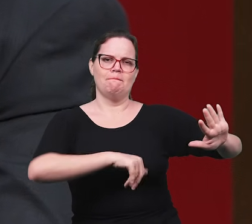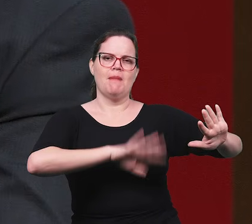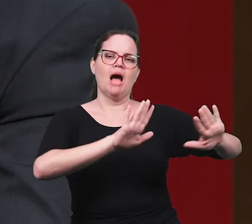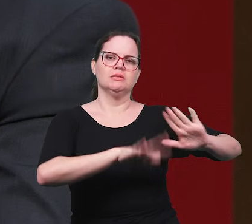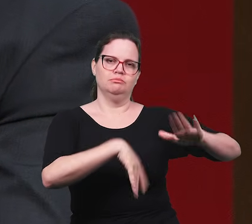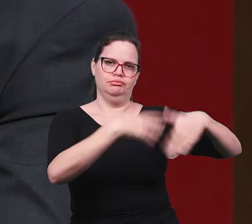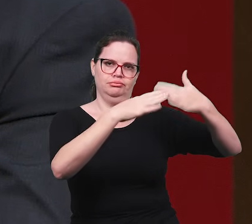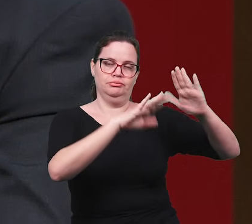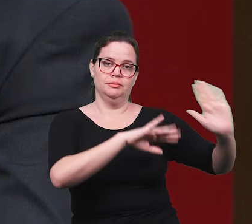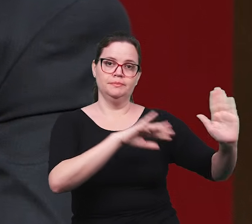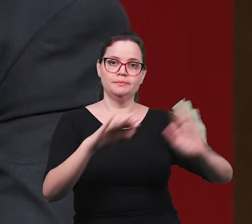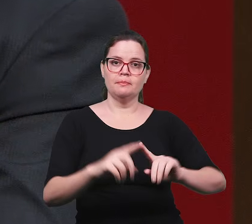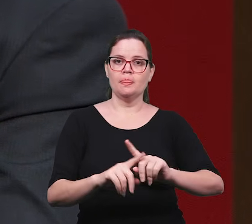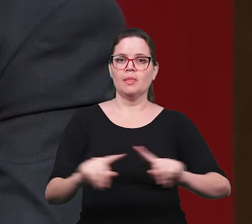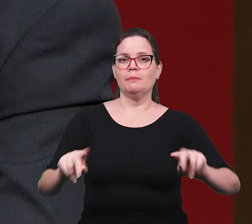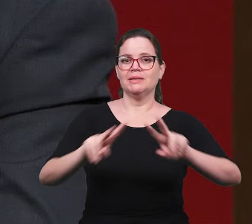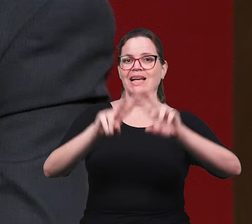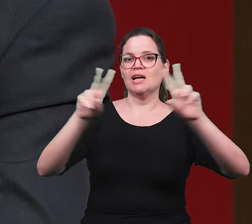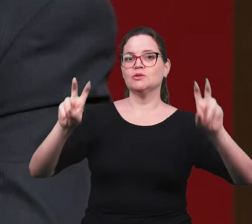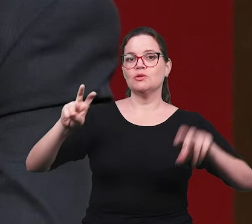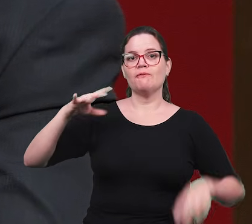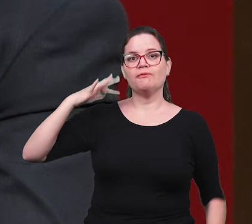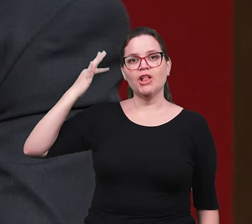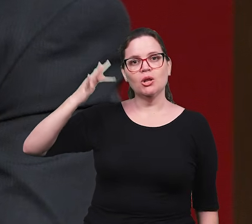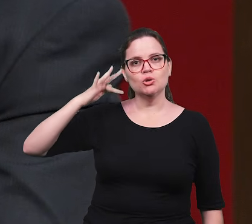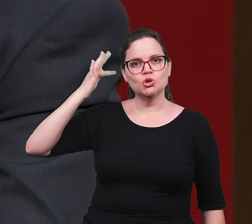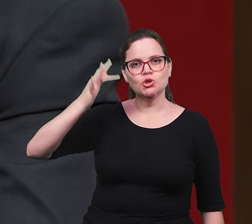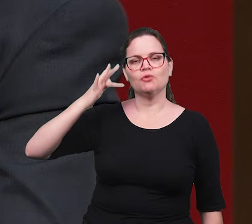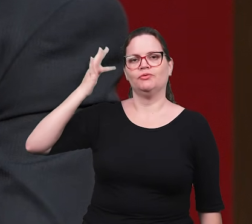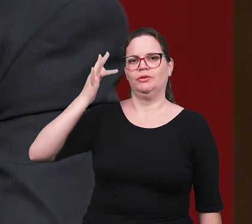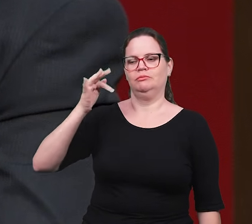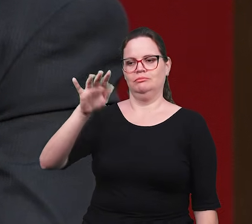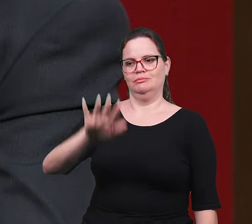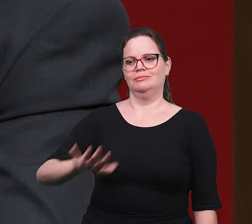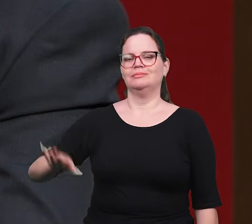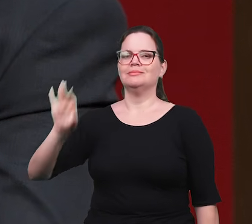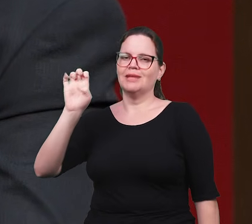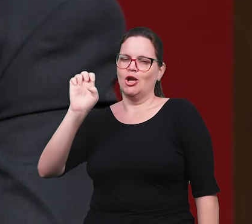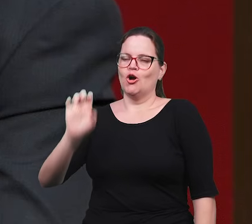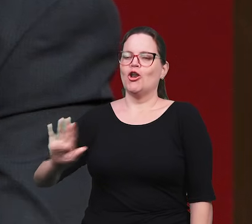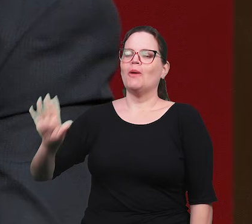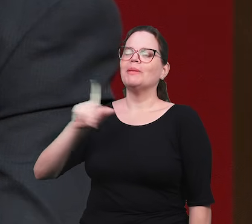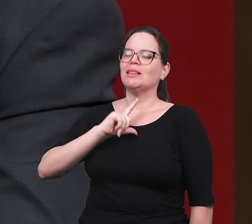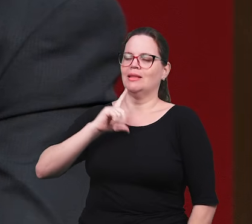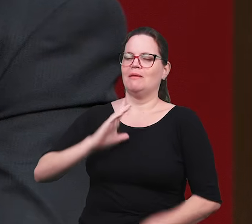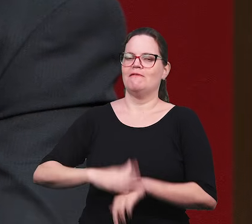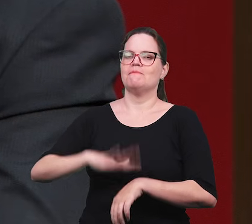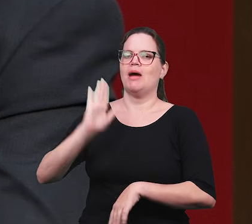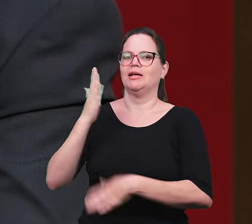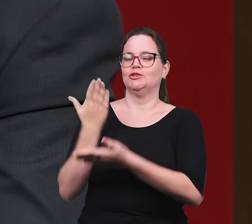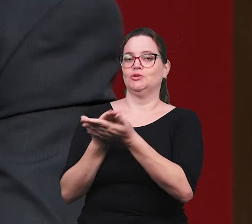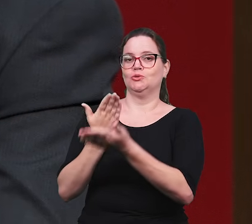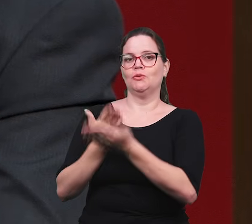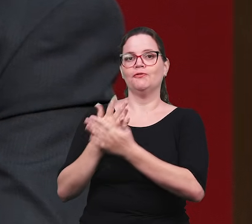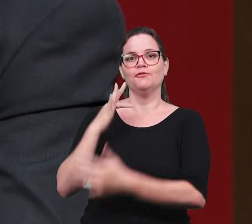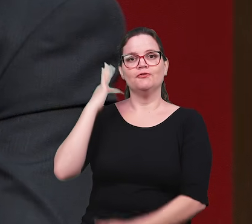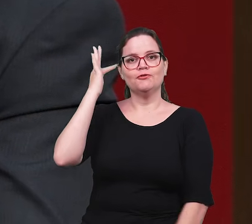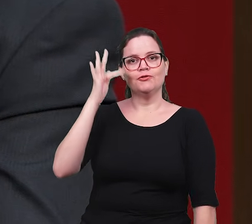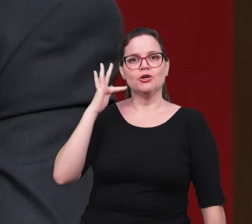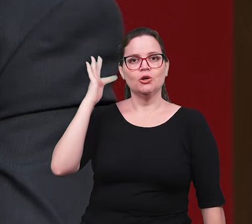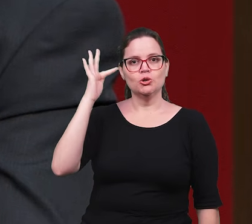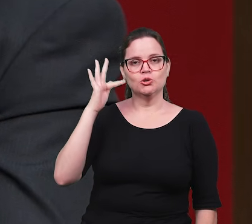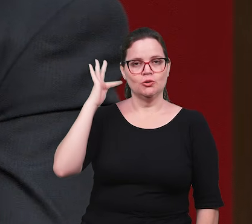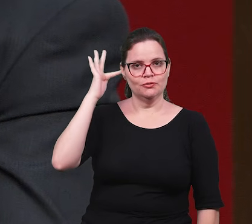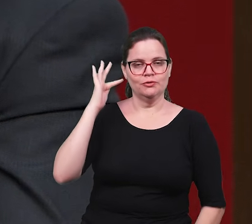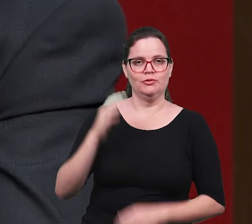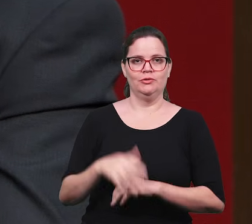gente traz no aspecto filosófico, nós temos alguns estudiosos e que vão